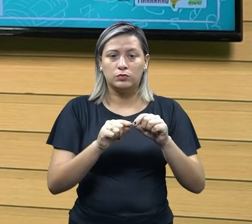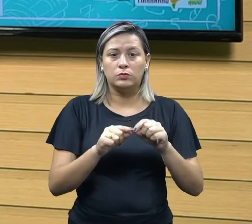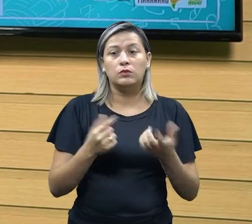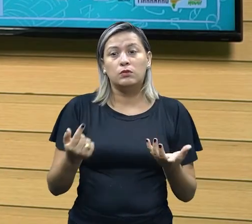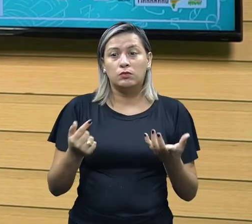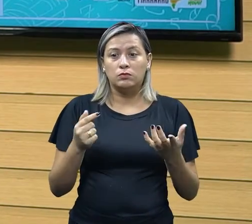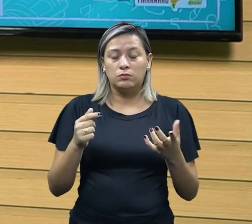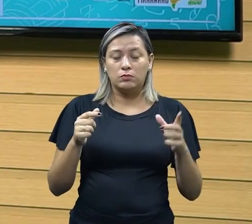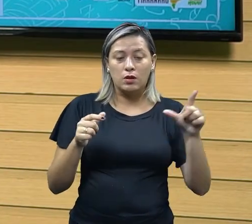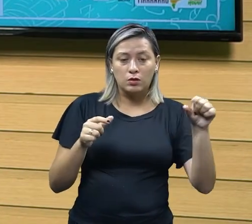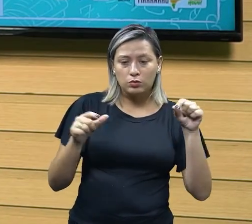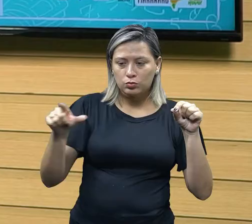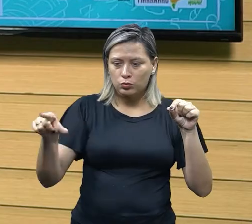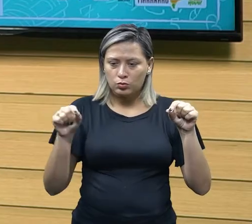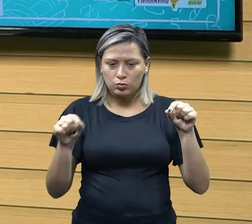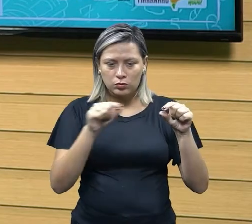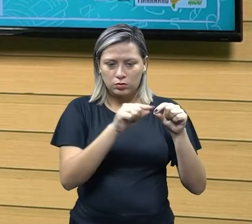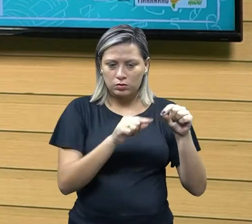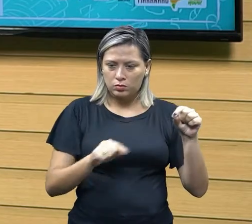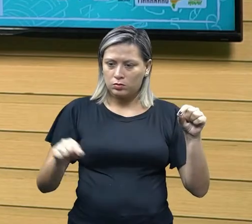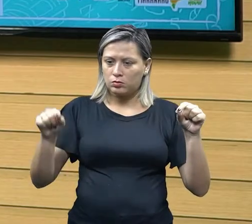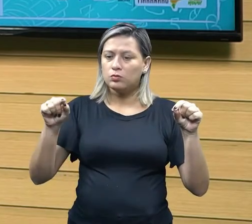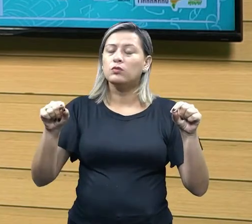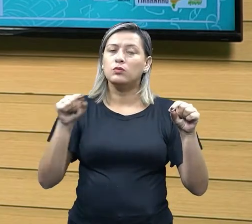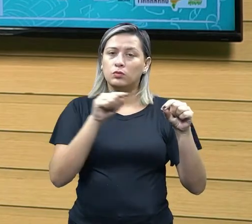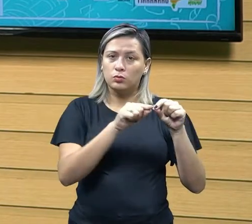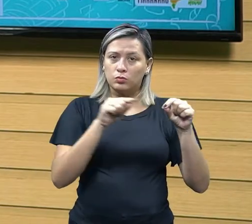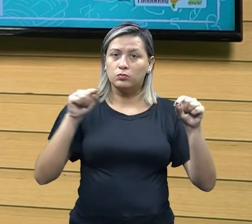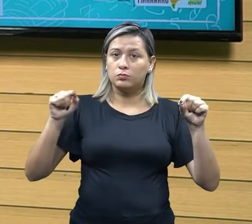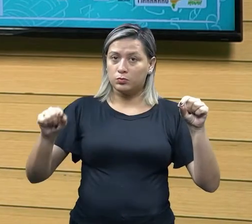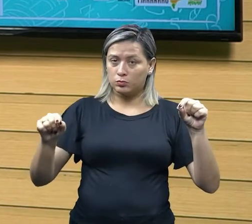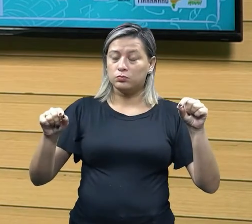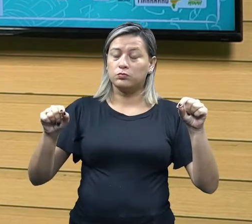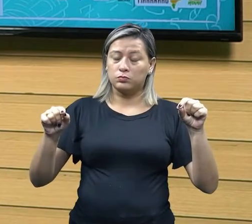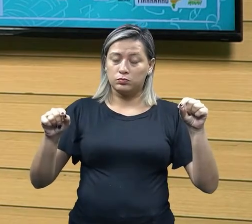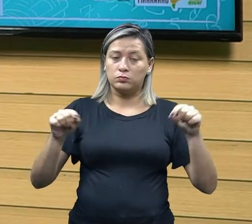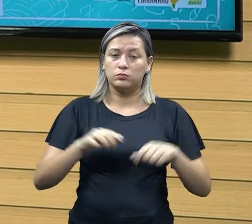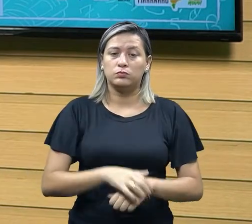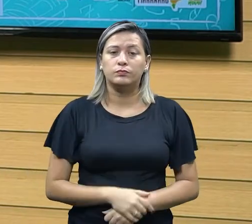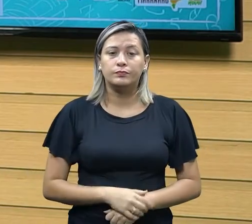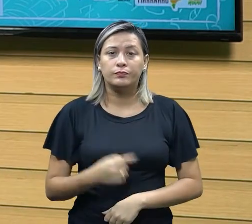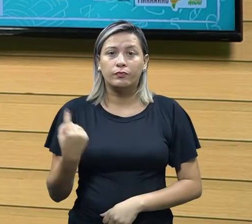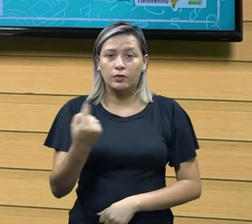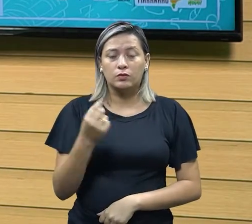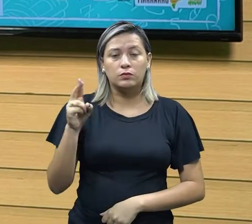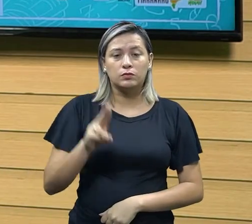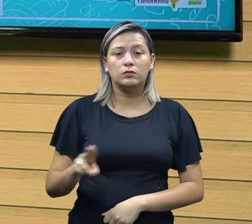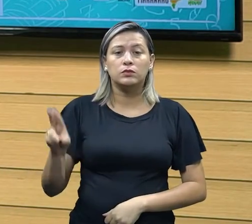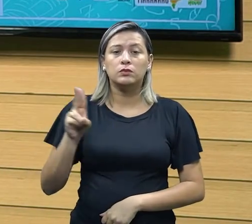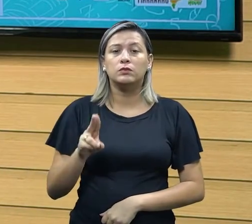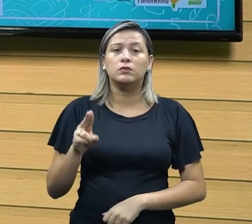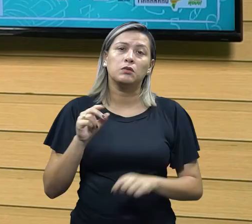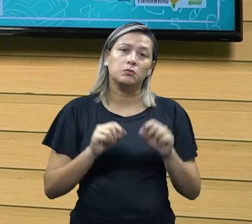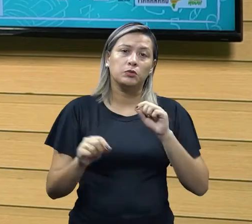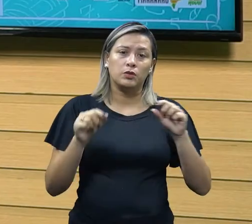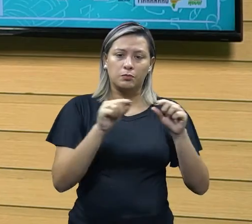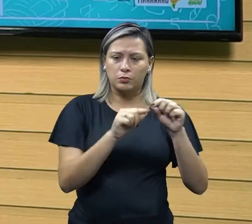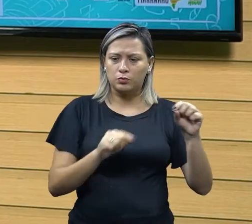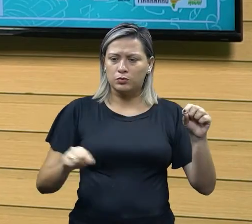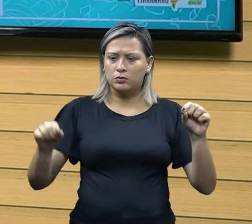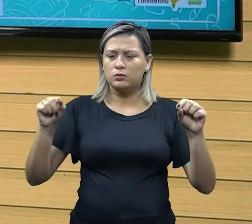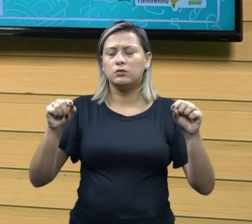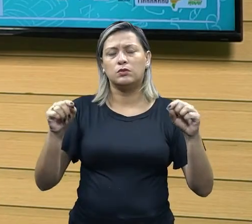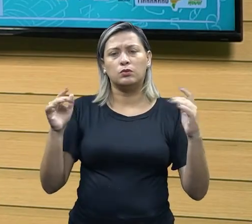vai determinar dois pontos, tá? Isso é muito utilizado quando a gente quer fazer com que o círculo toque